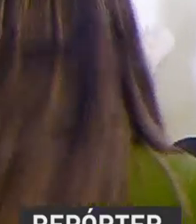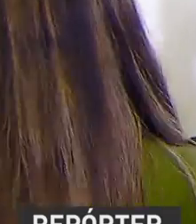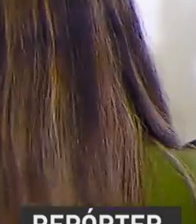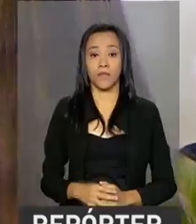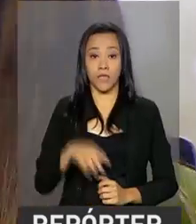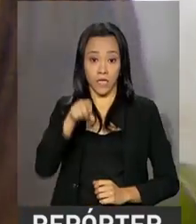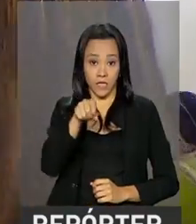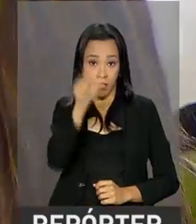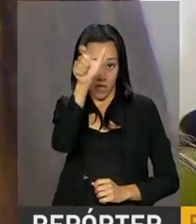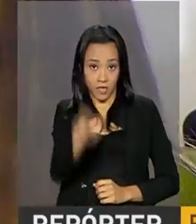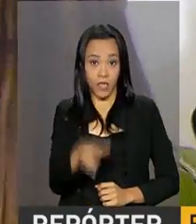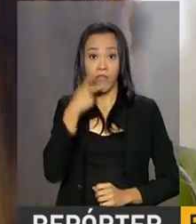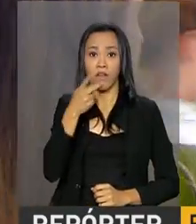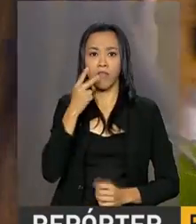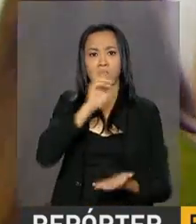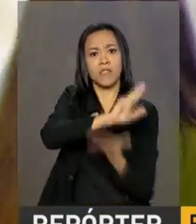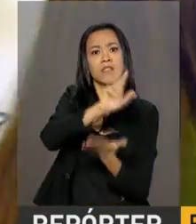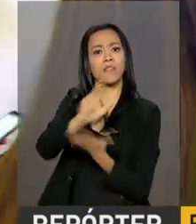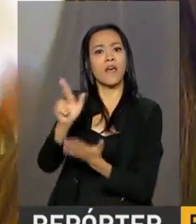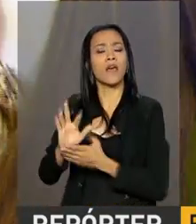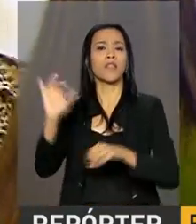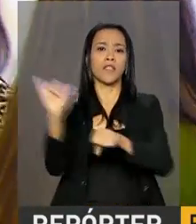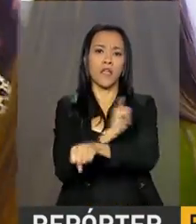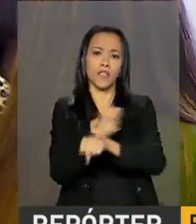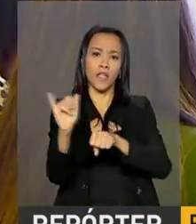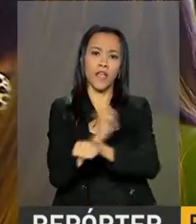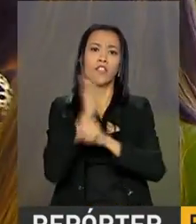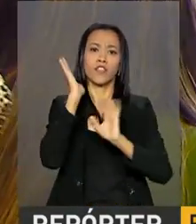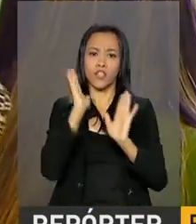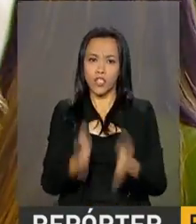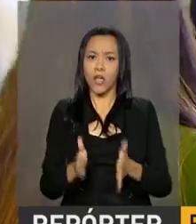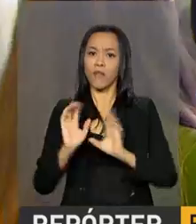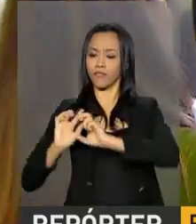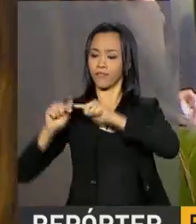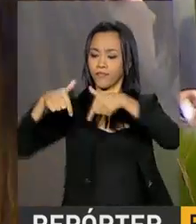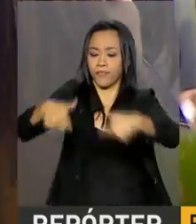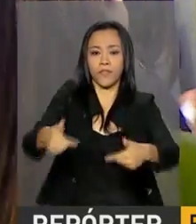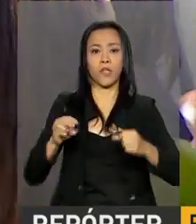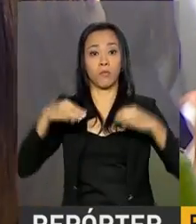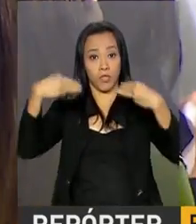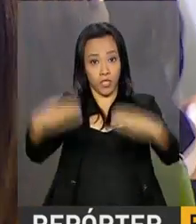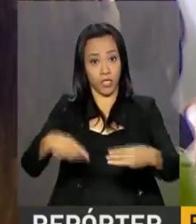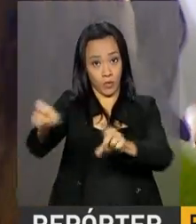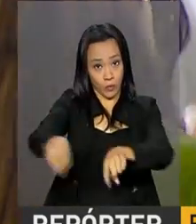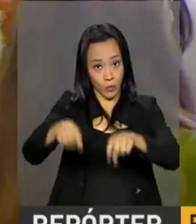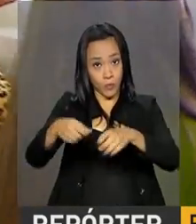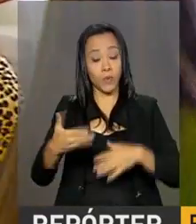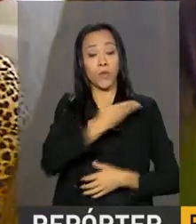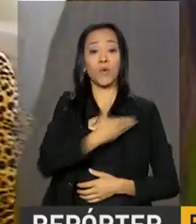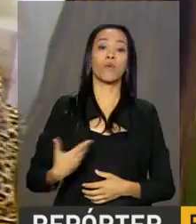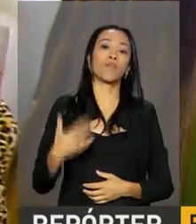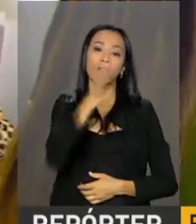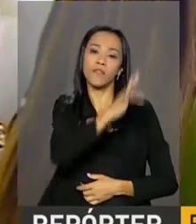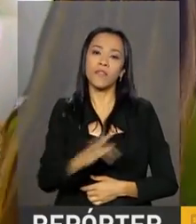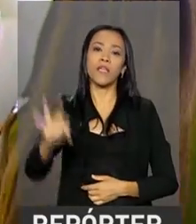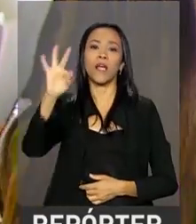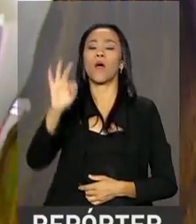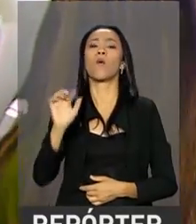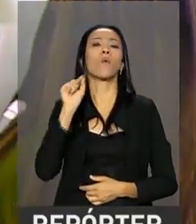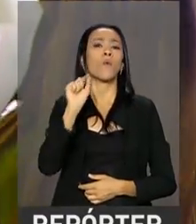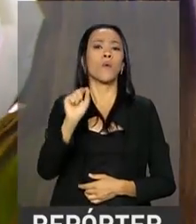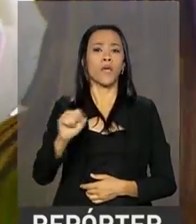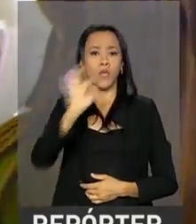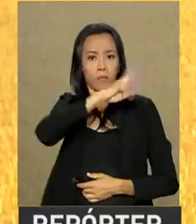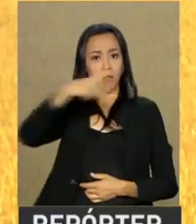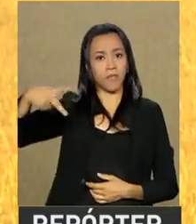decorre de uma série de procedimentos que vê sendo adotados pela pelo Ministério da Agricultura pelo Governo Federal Desde o Primeiro Momento da gestão do